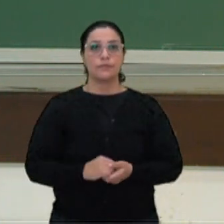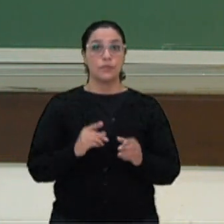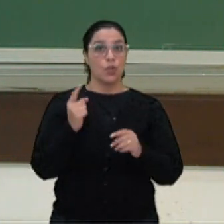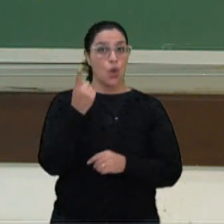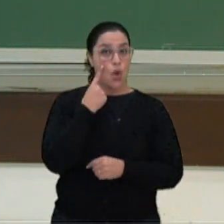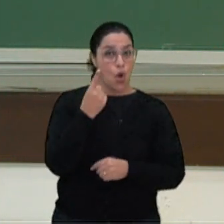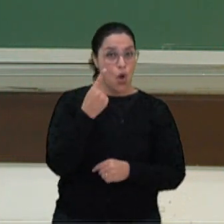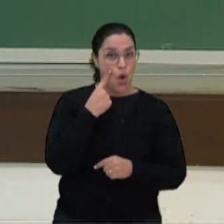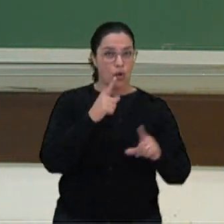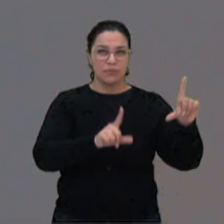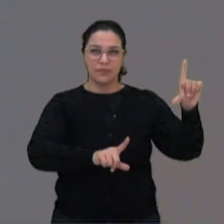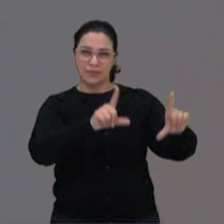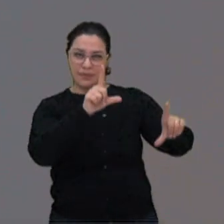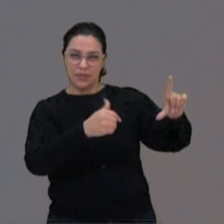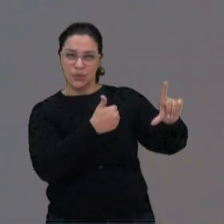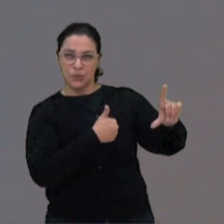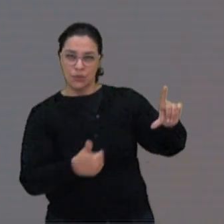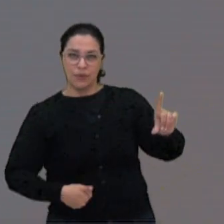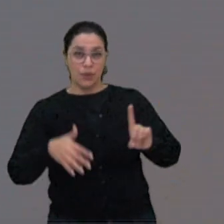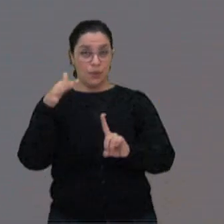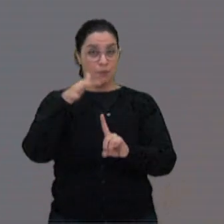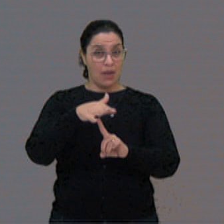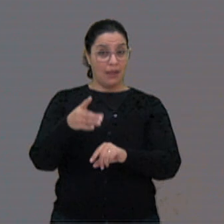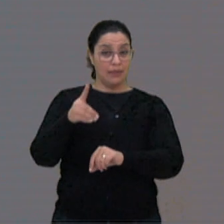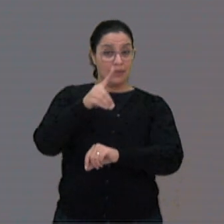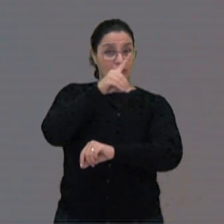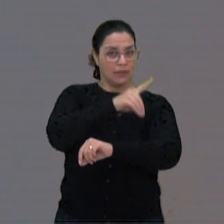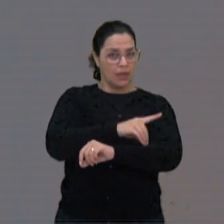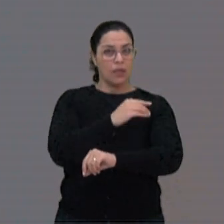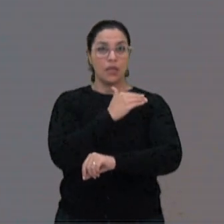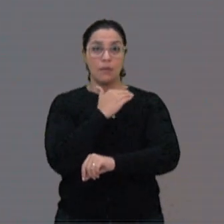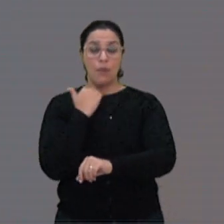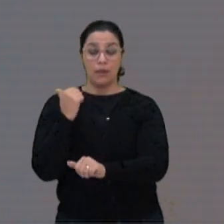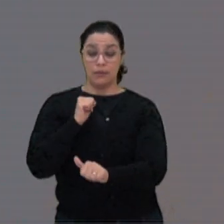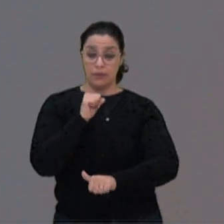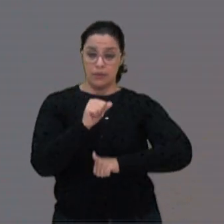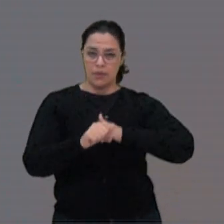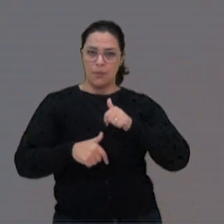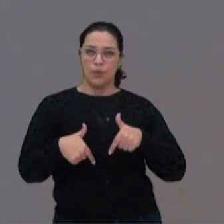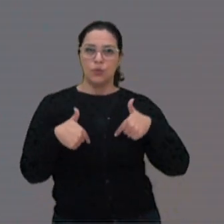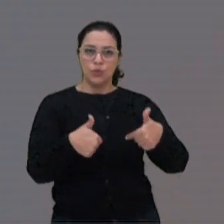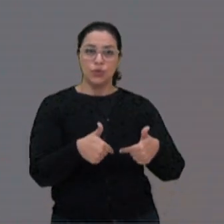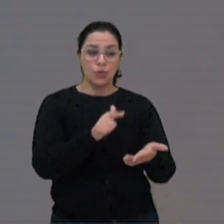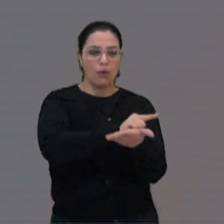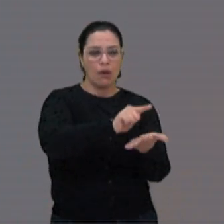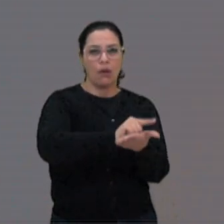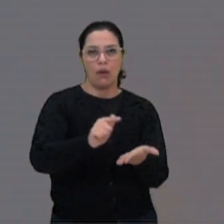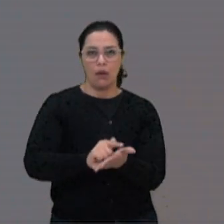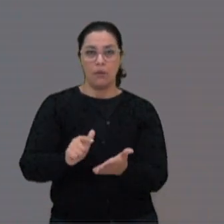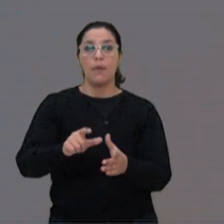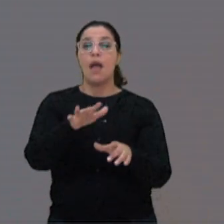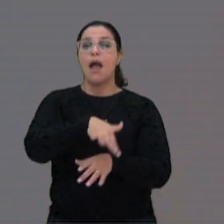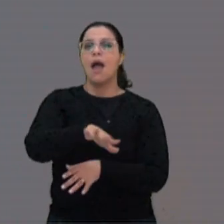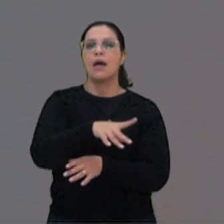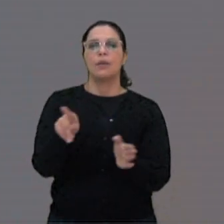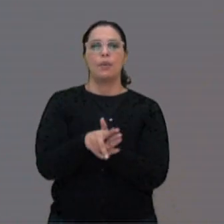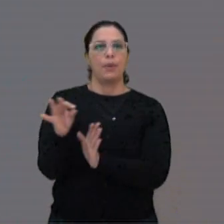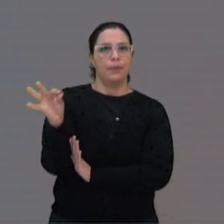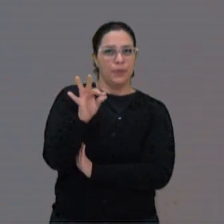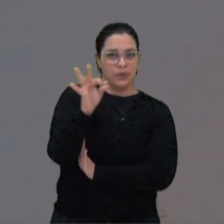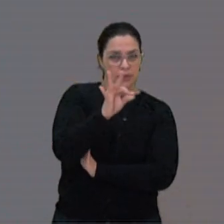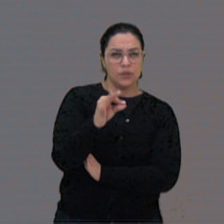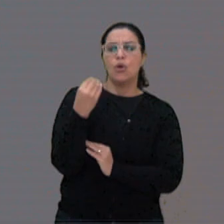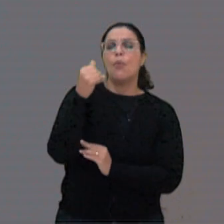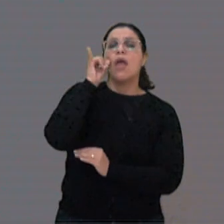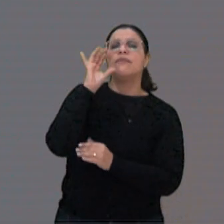Gente, olha a campanha aqui do governo do Paraná. Dengue mata, mude sua atitude, elimine os criadores do mosquito. Então, principal forma de evitar